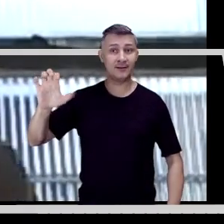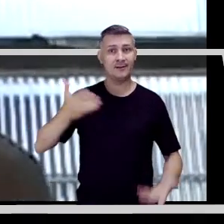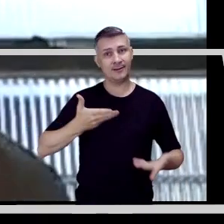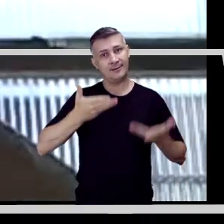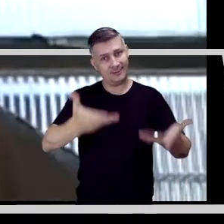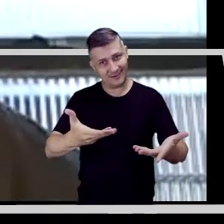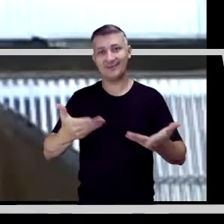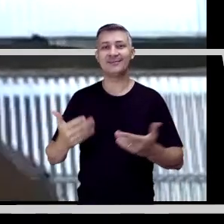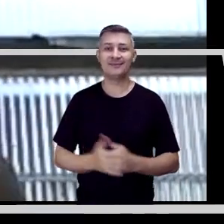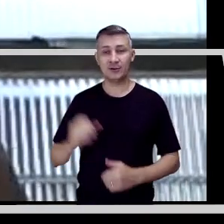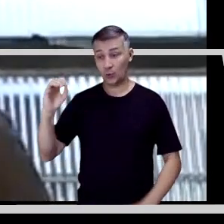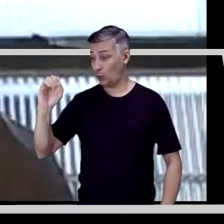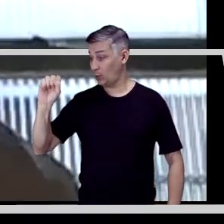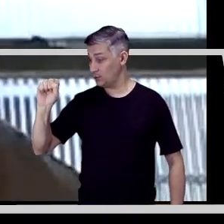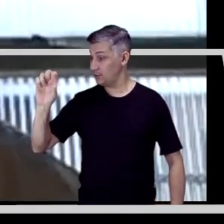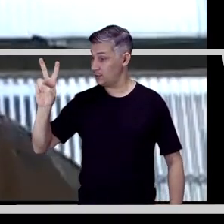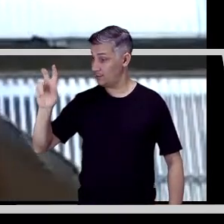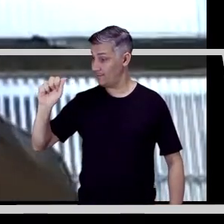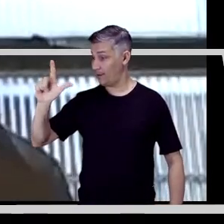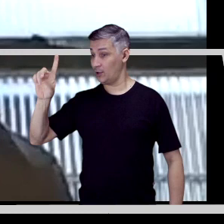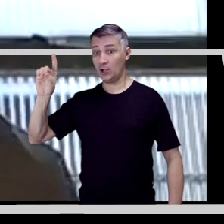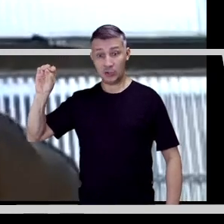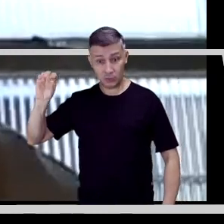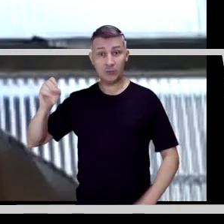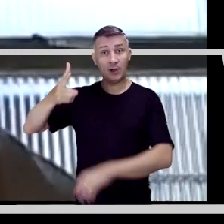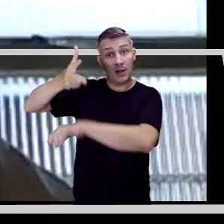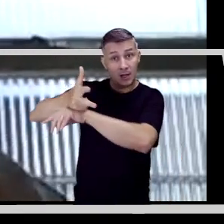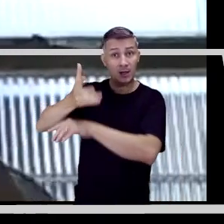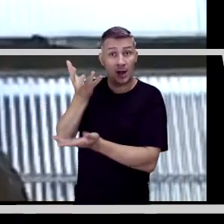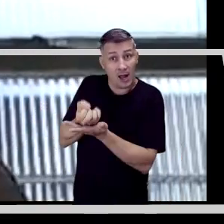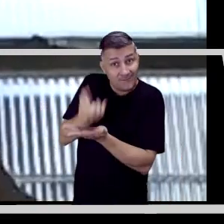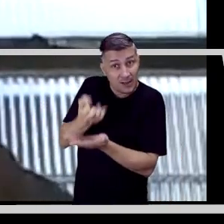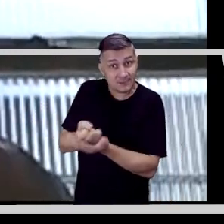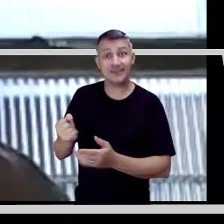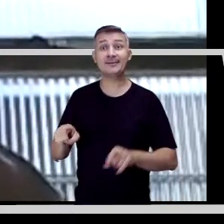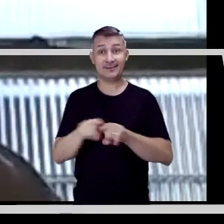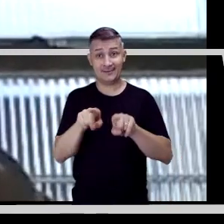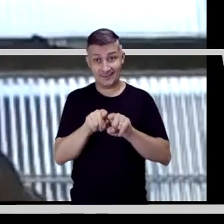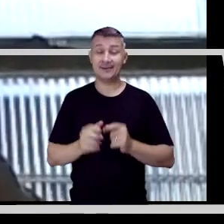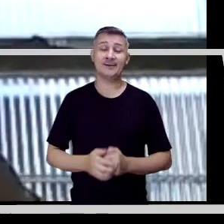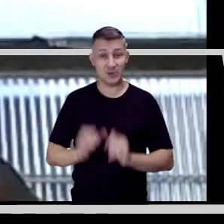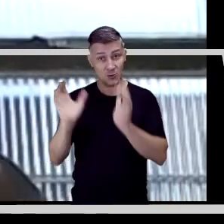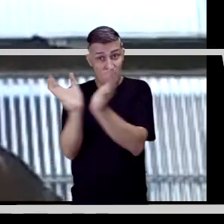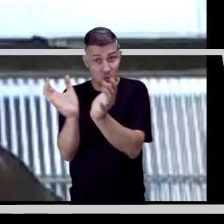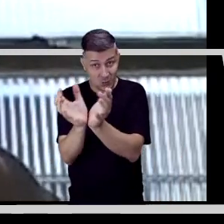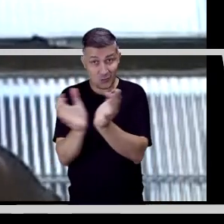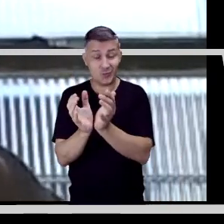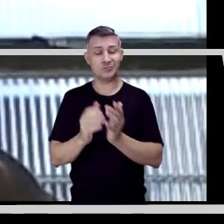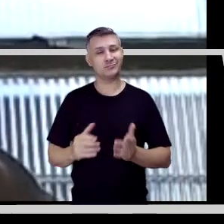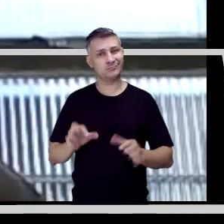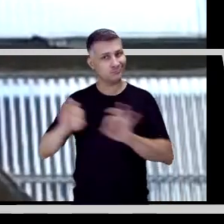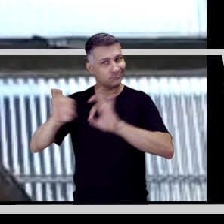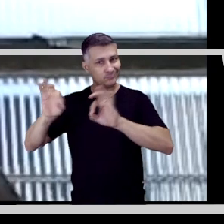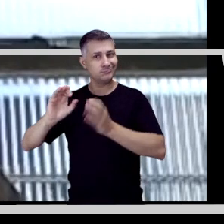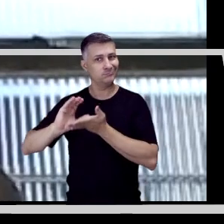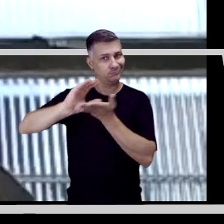estendeu o convite para nós. Também o Oswaldo, que está aqui comigo, que está fazendo essa gravação. As entidades aí que,